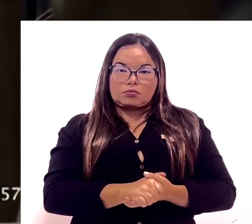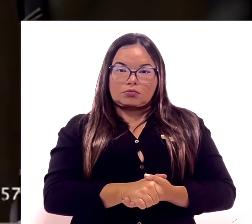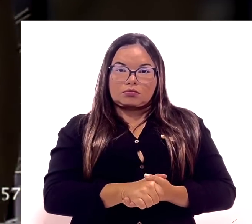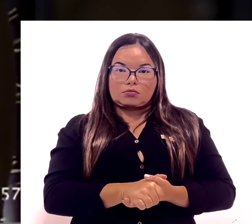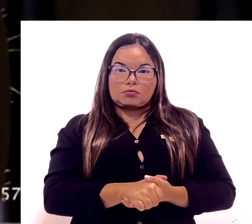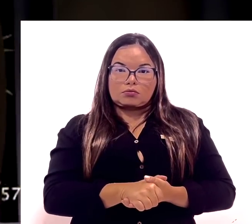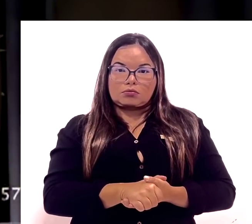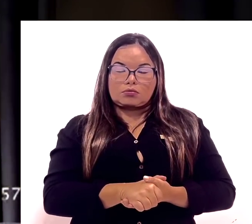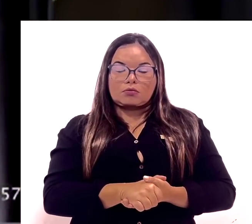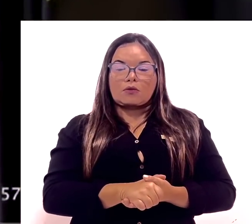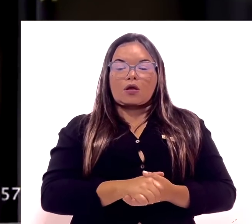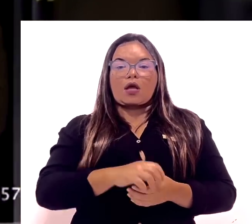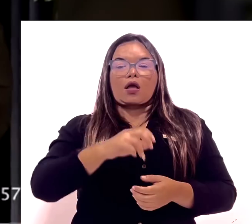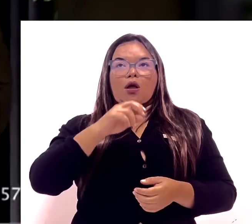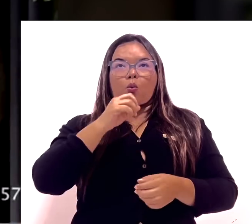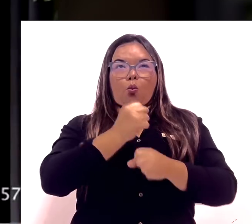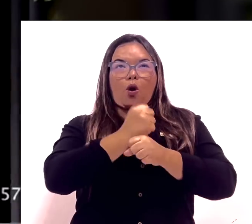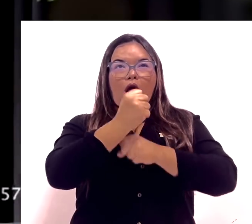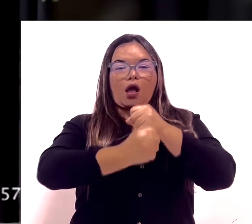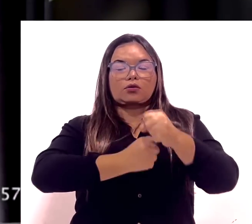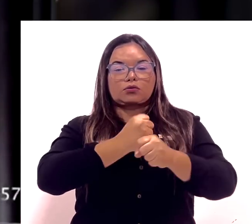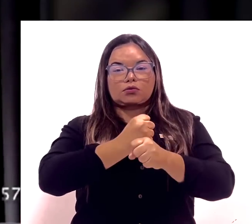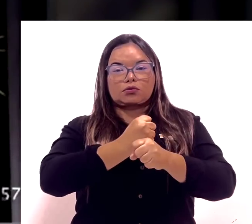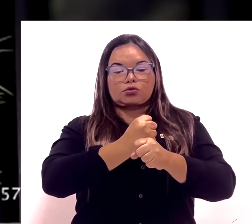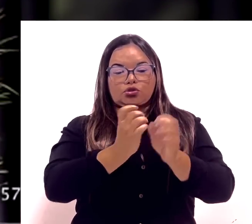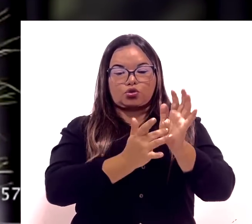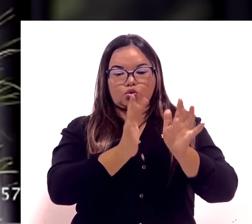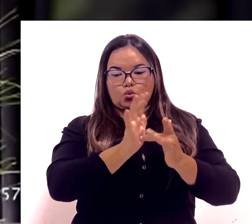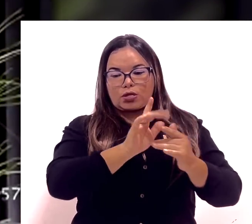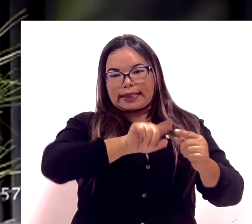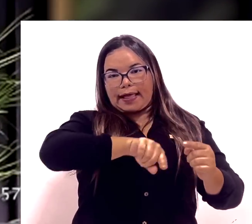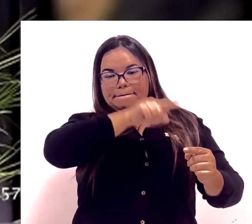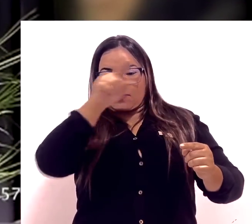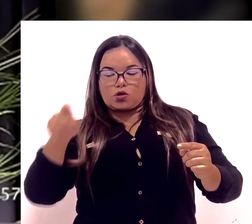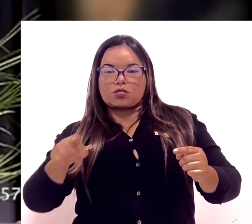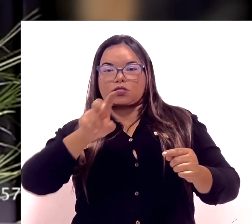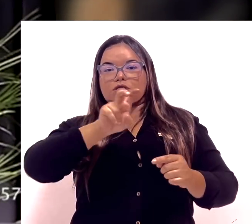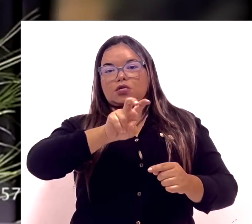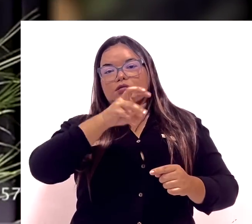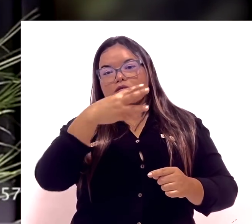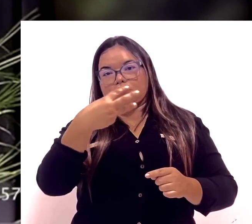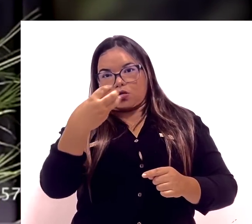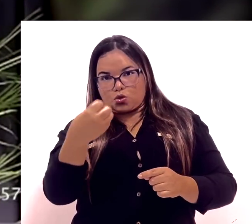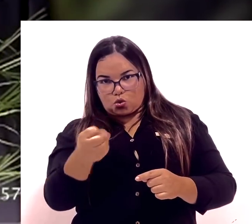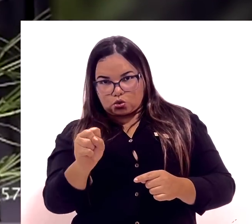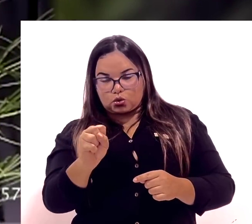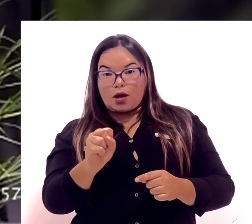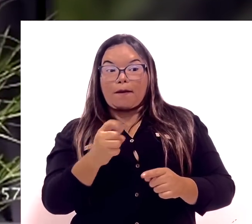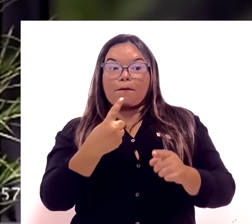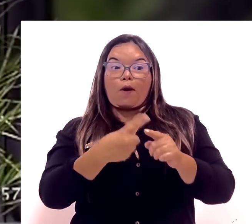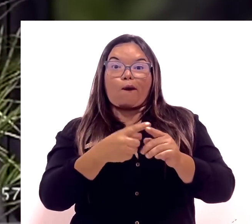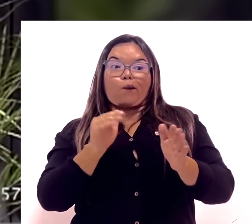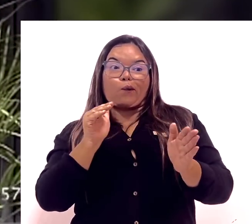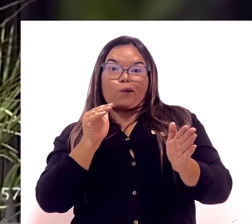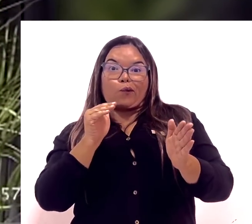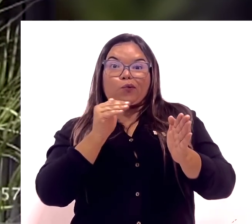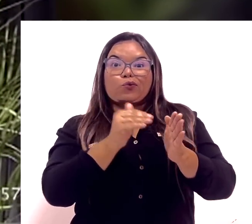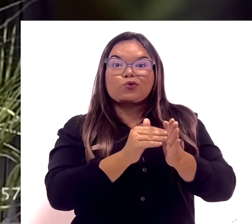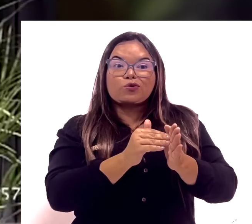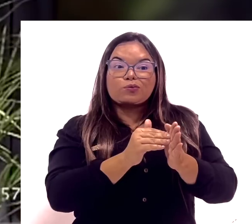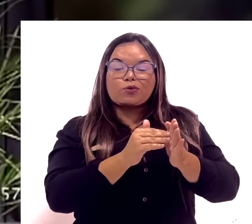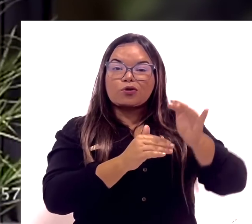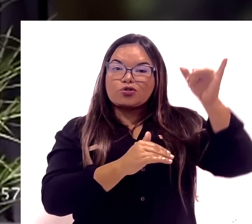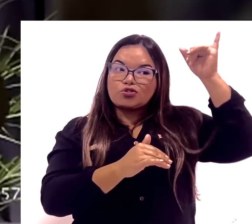em 538 depois de Cristo, porque o último dos chifres, ou dos reinados que impediam seu avanço,